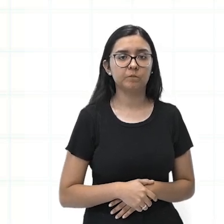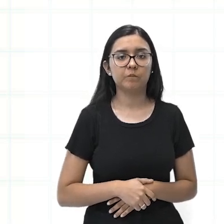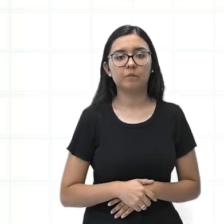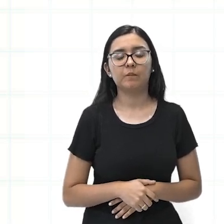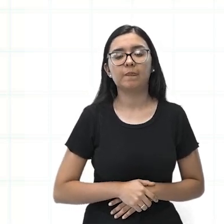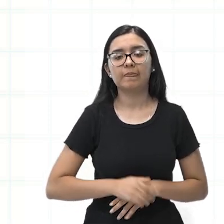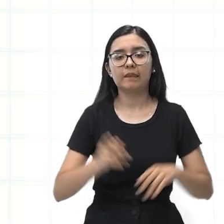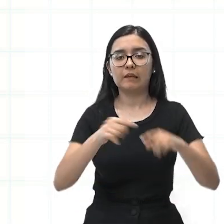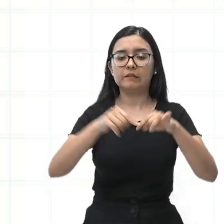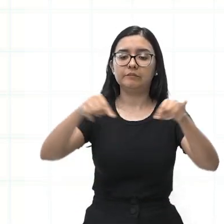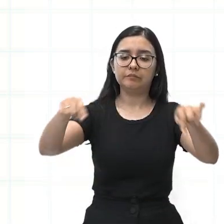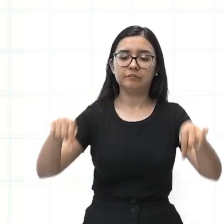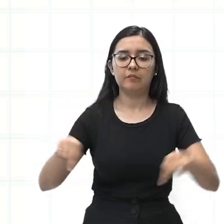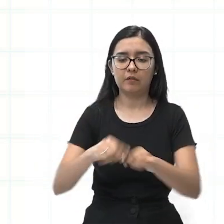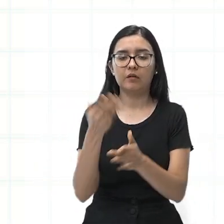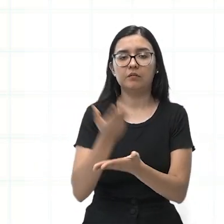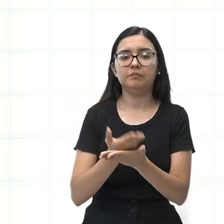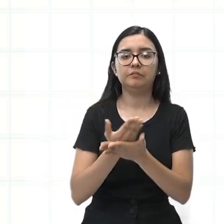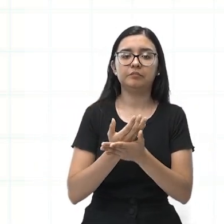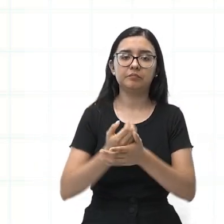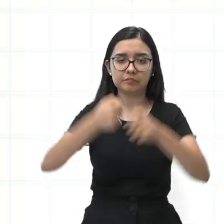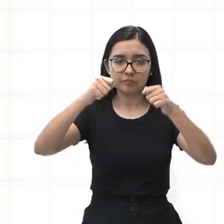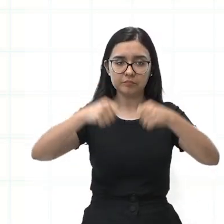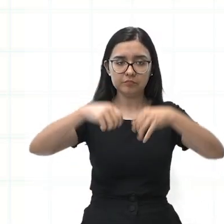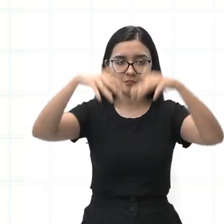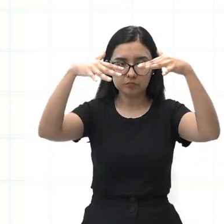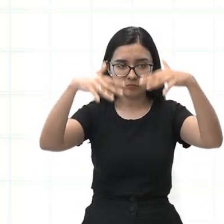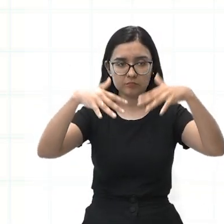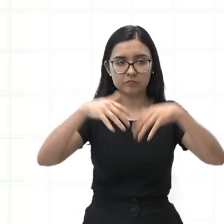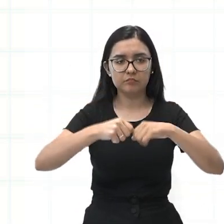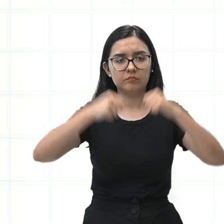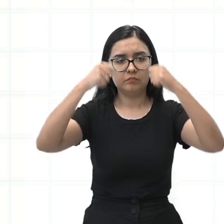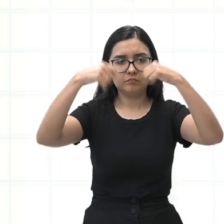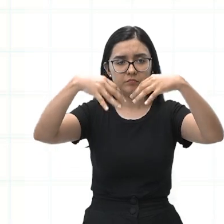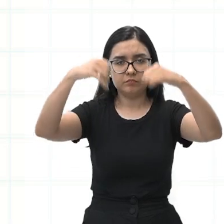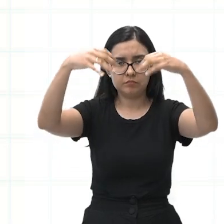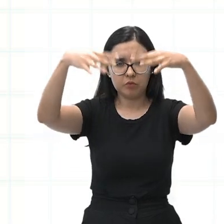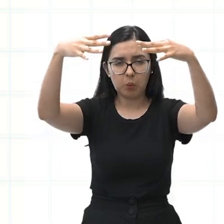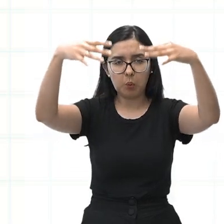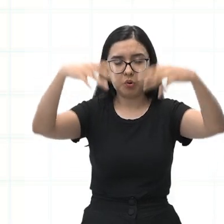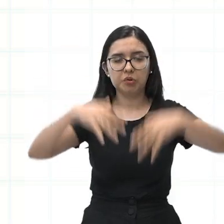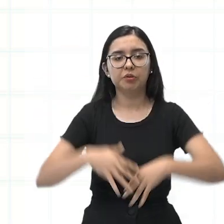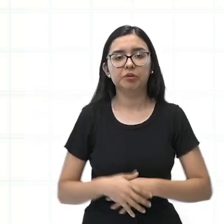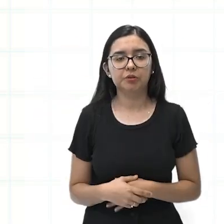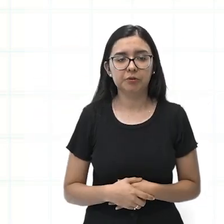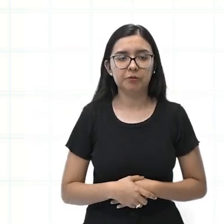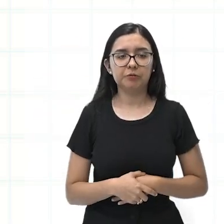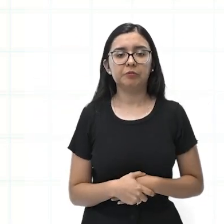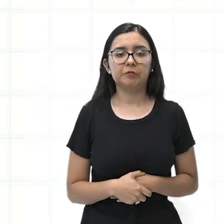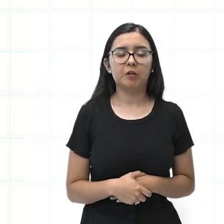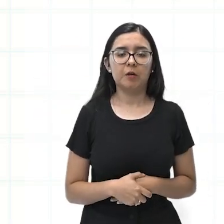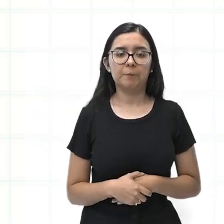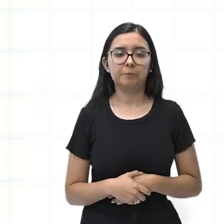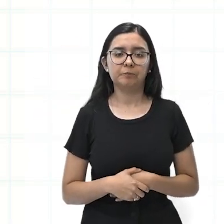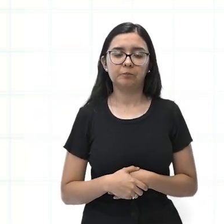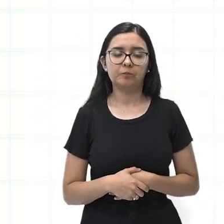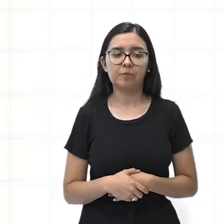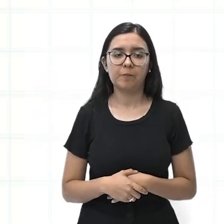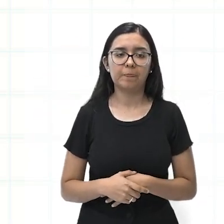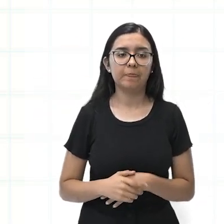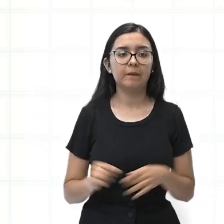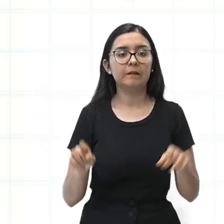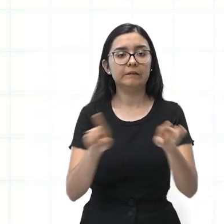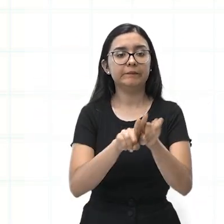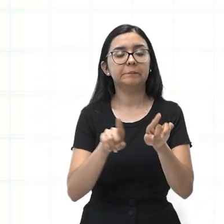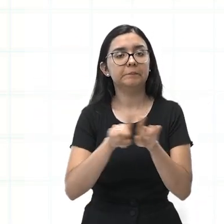São claras. A palavrinha bright quer dizer clara, né? Quando entra muita claridade, ok? Ou